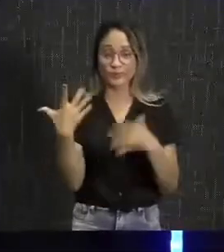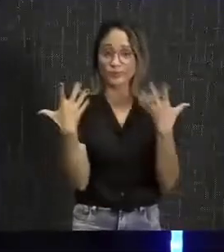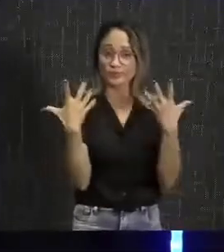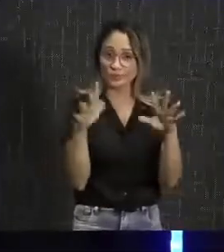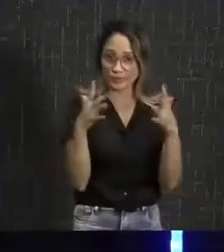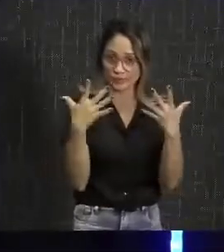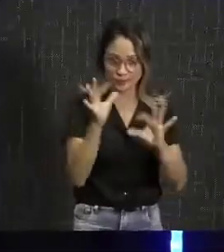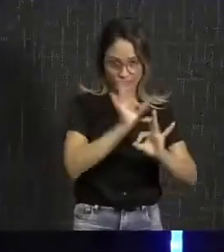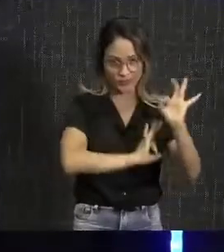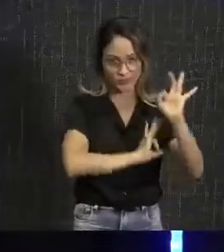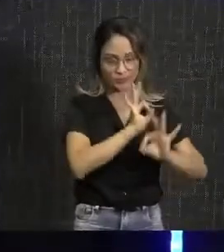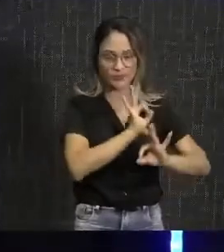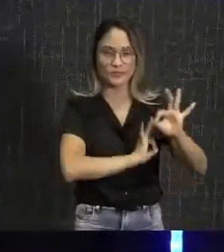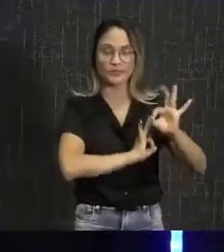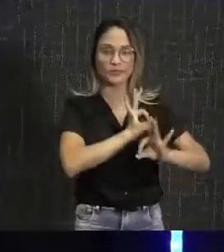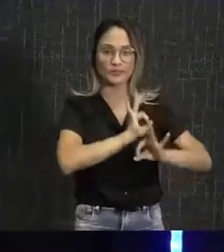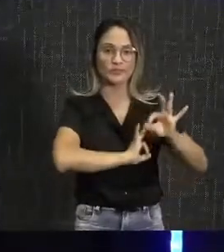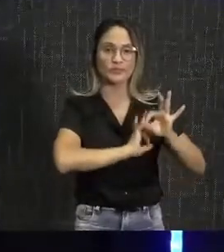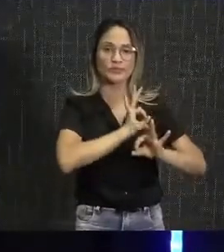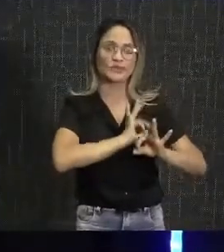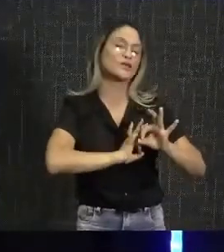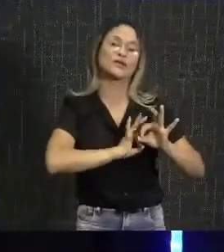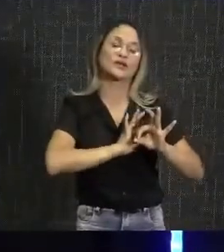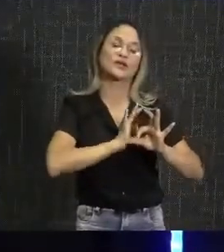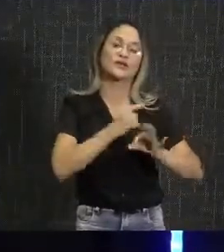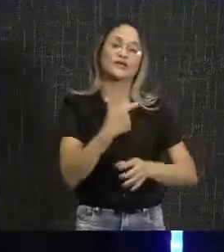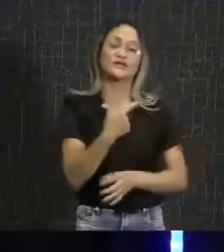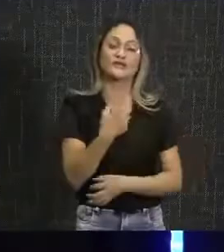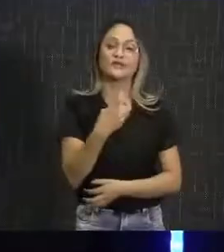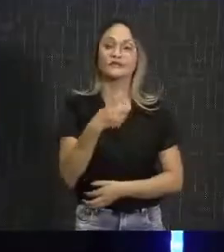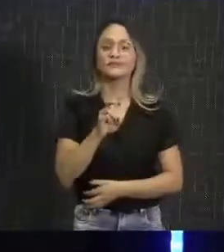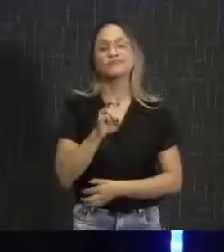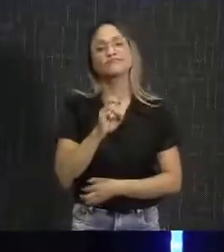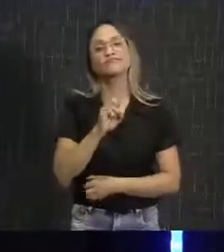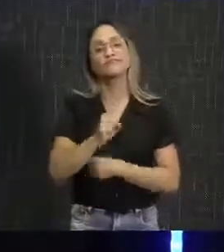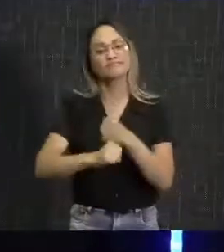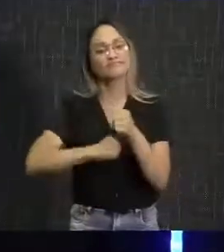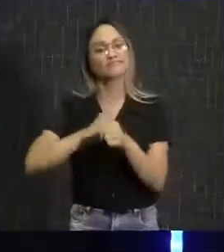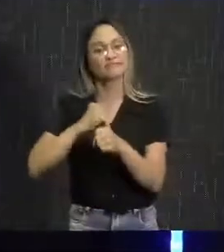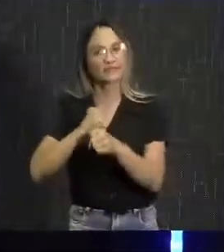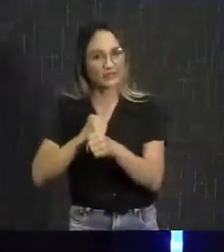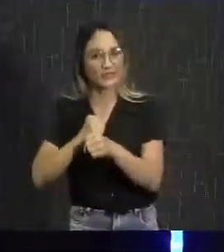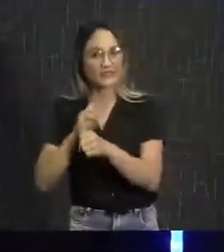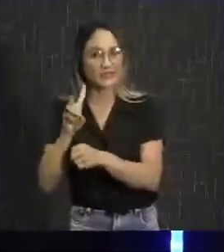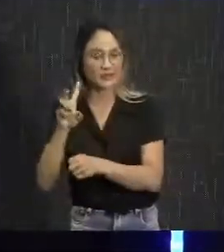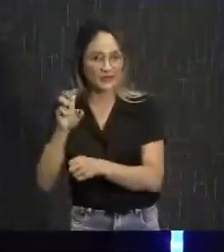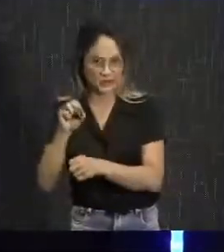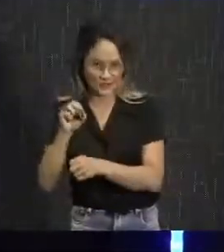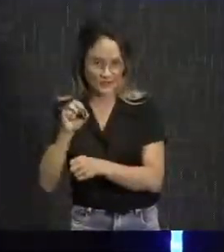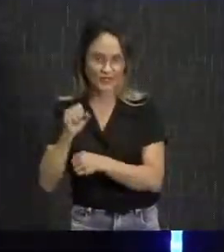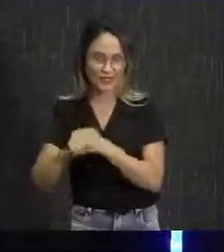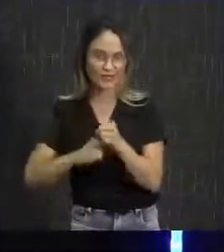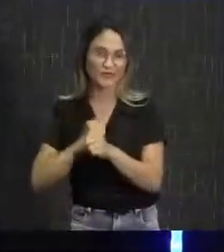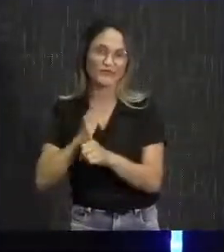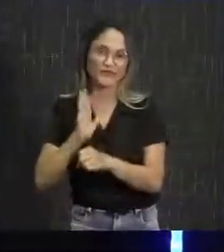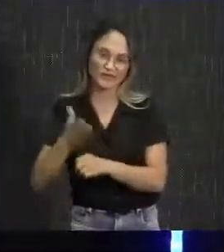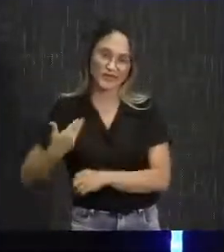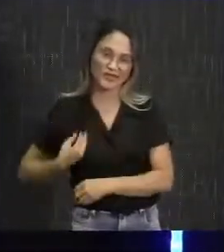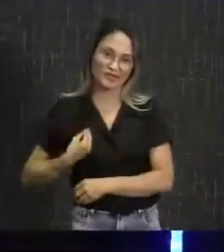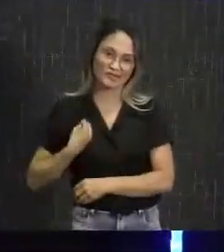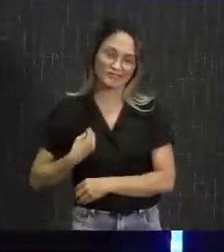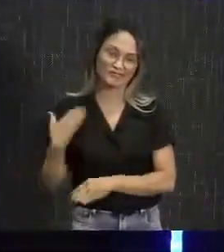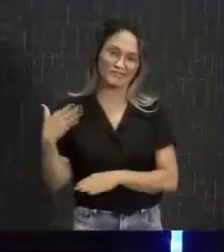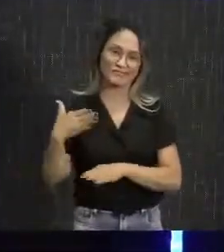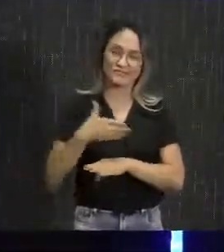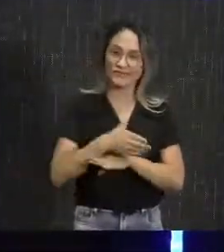essa organização, né, pelos 25 anos da convenção, pelos 50 anos da CDL. Enfim, é um evento